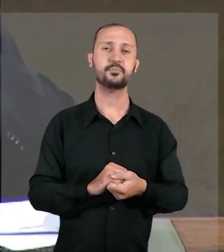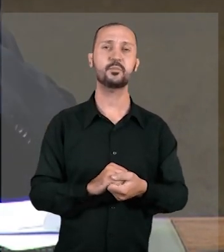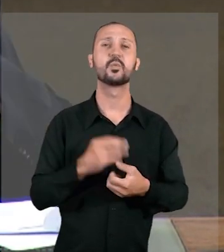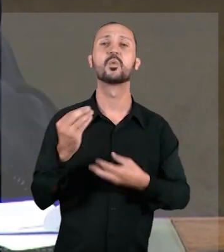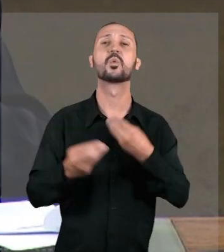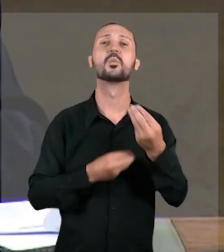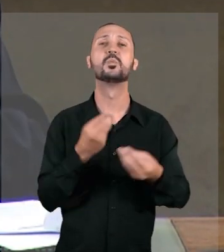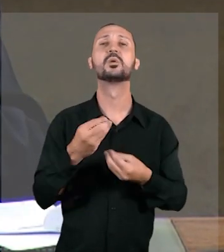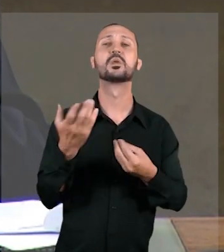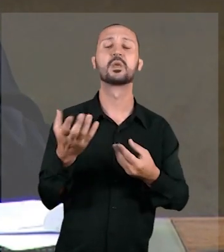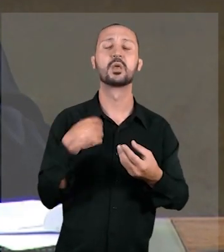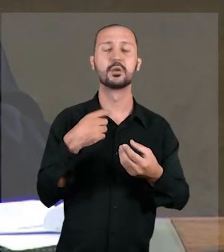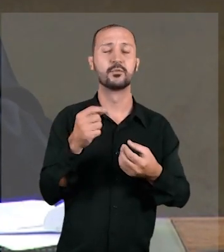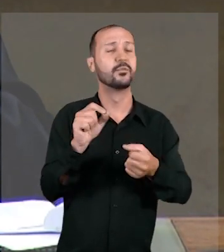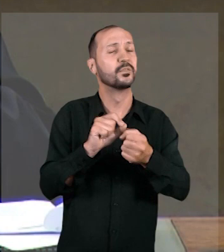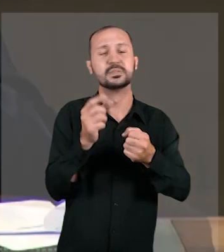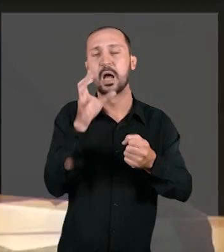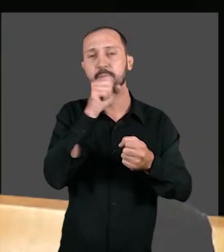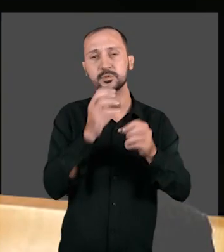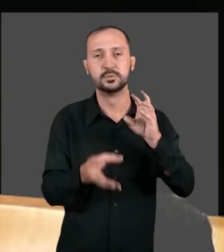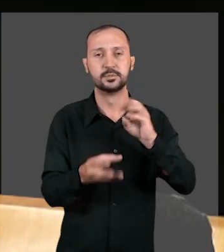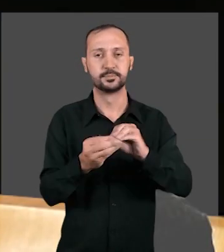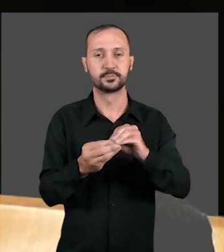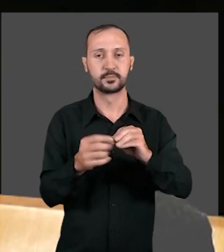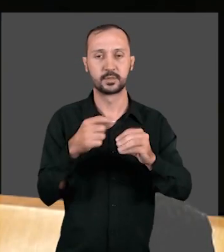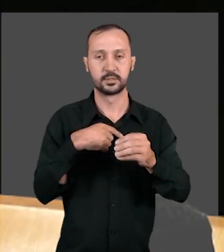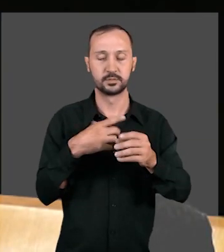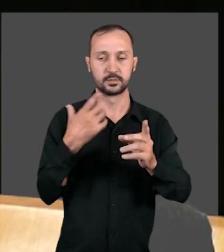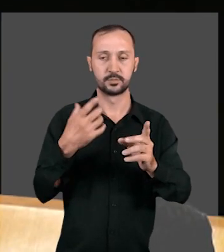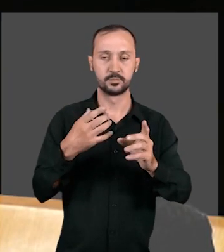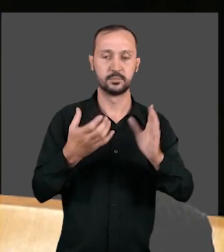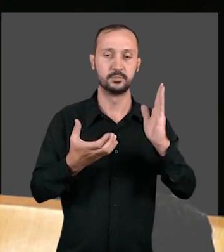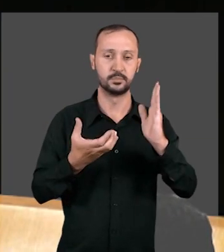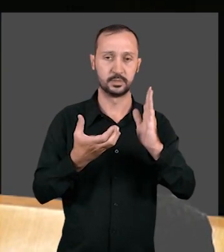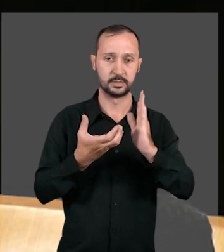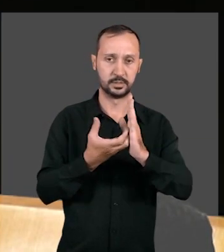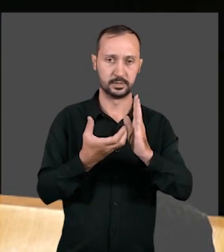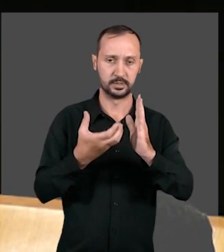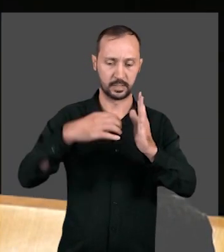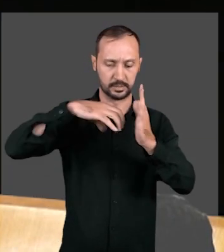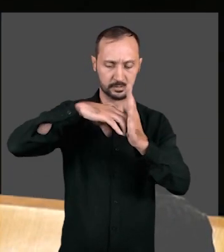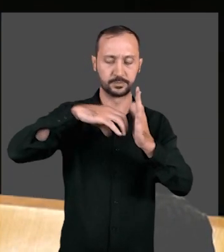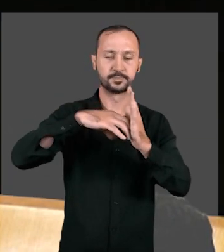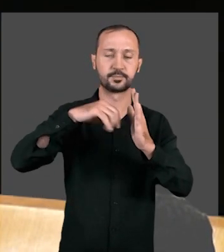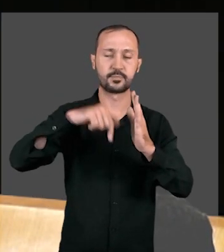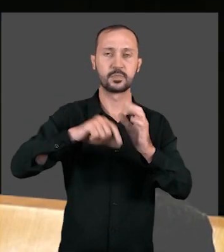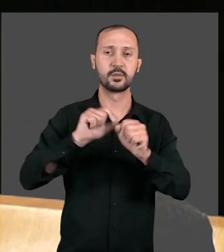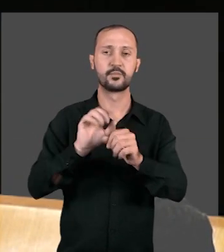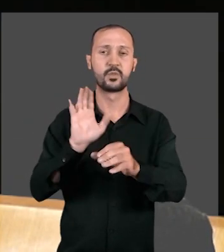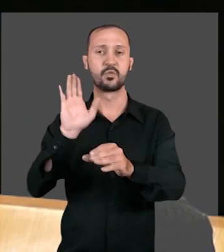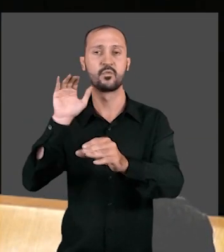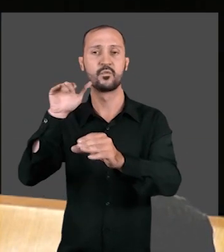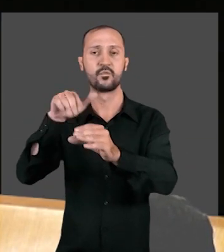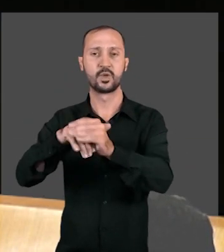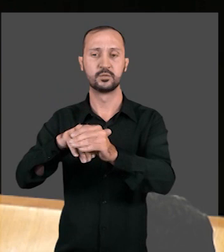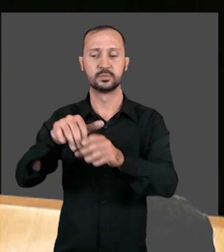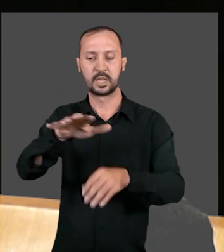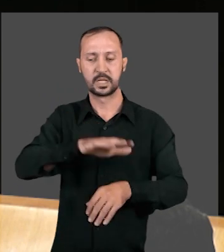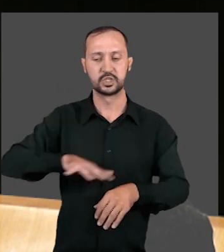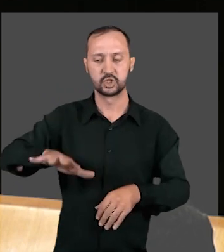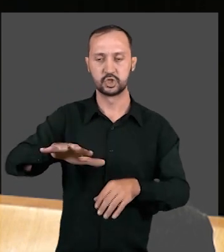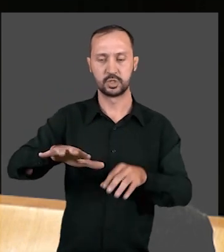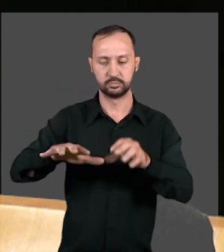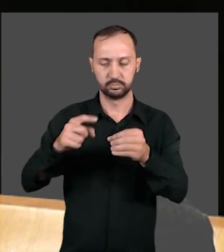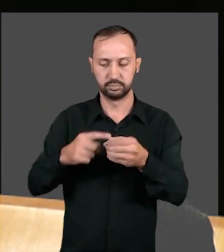sistema, dito de uma forma muito sumária? Metade da Câmara dos Deputados é eleita pelo voto no